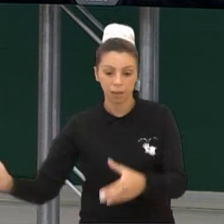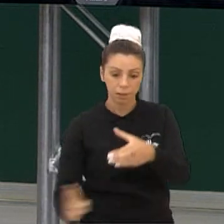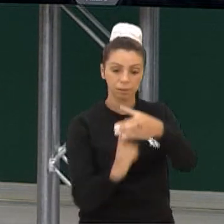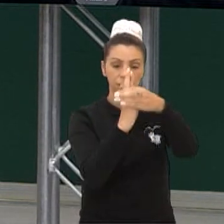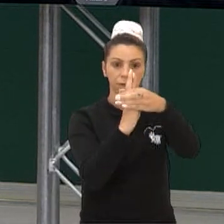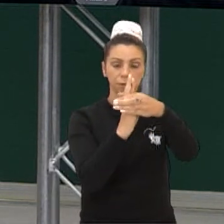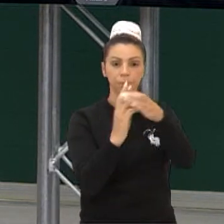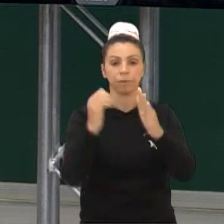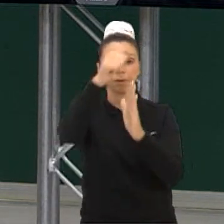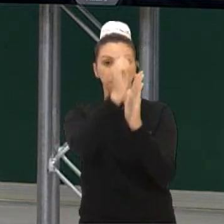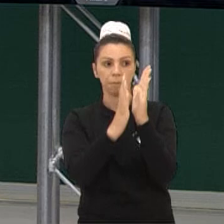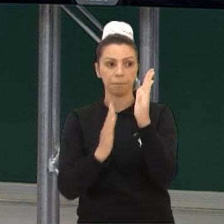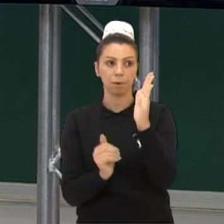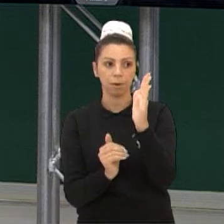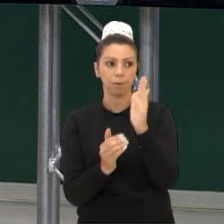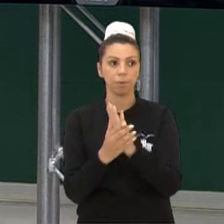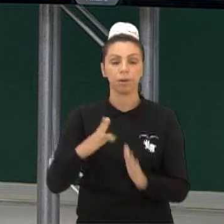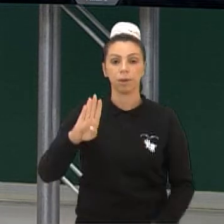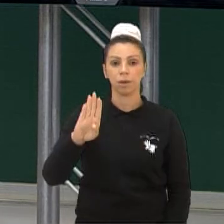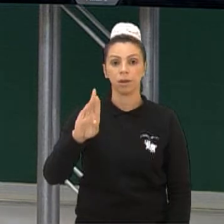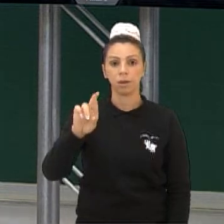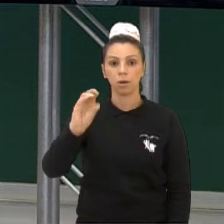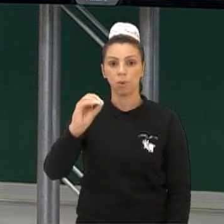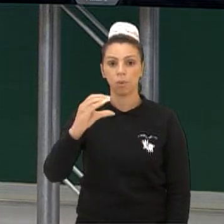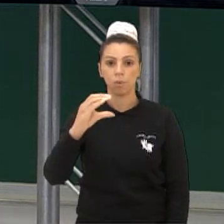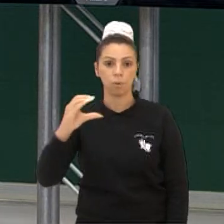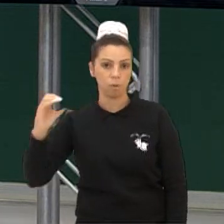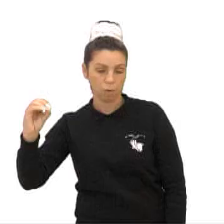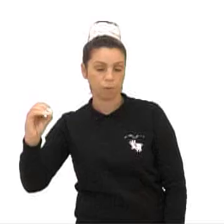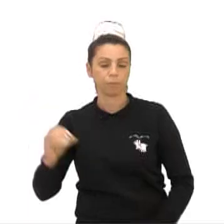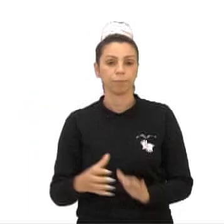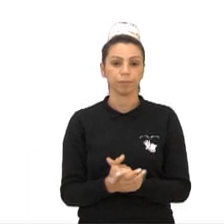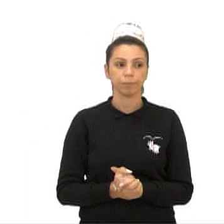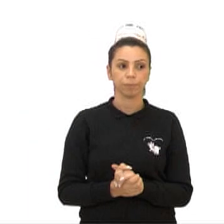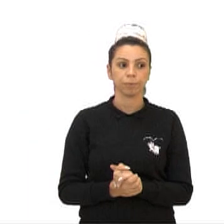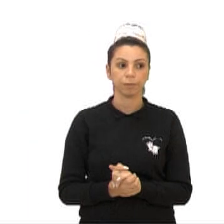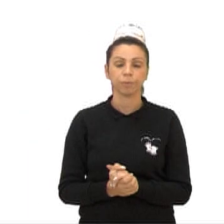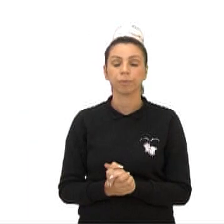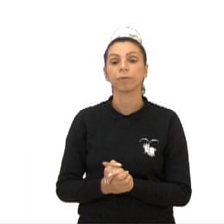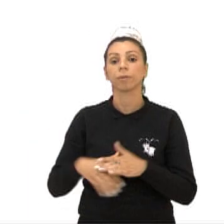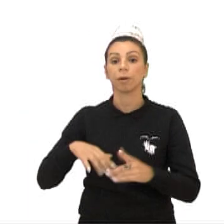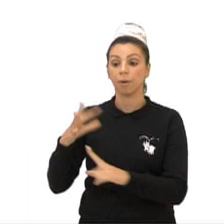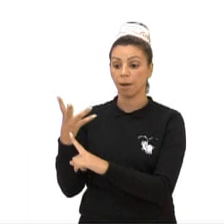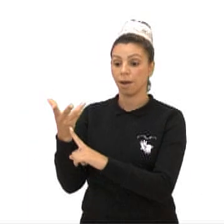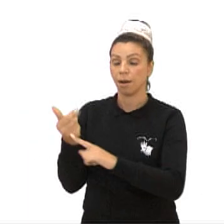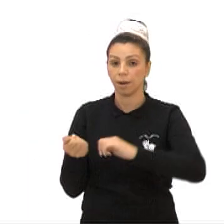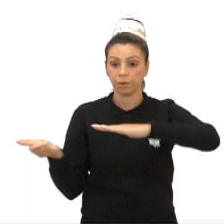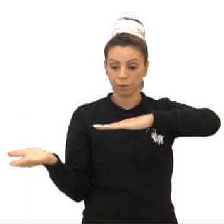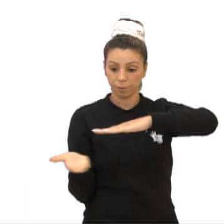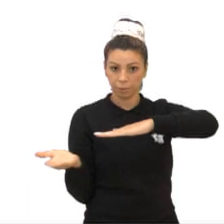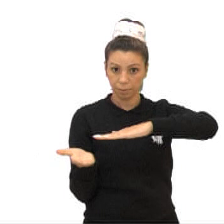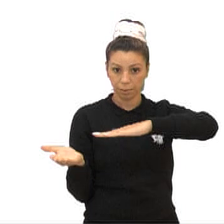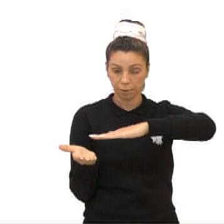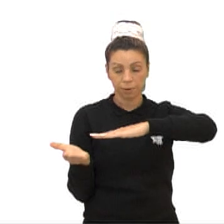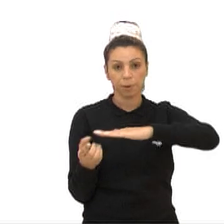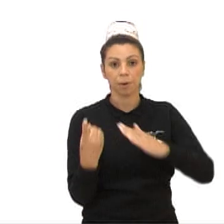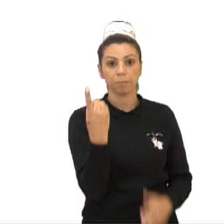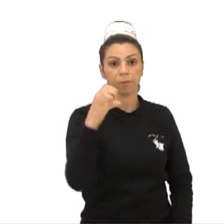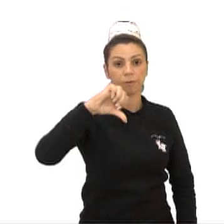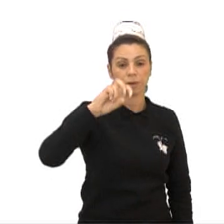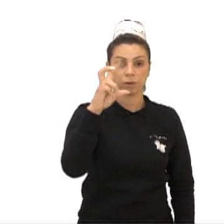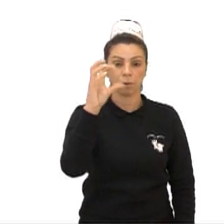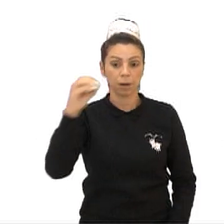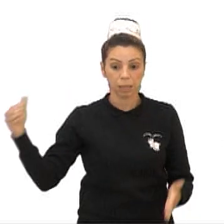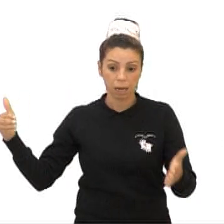Renascimento, Barroco e Rococó. Vocês não esquecem mais. E outra coisa, arte contemporânea, 1850 até os dias de hoje, nós temos a